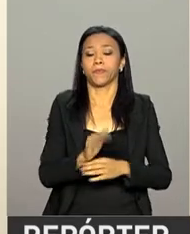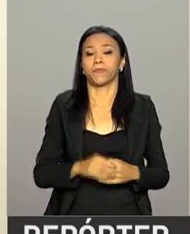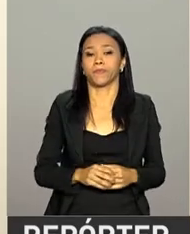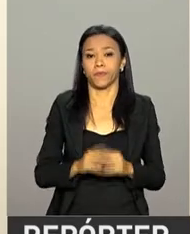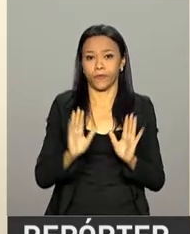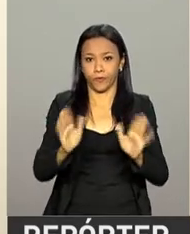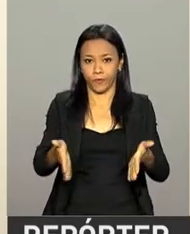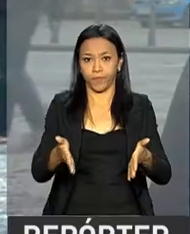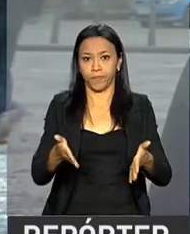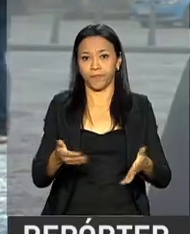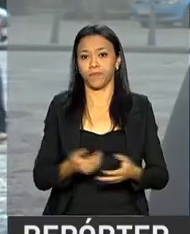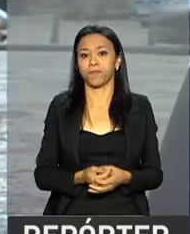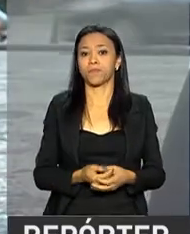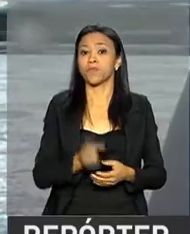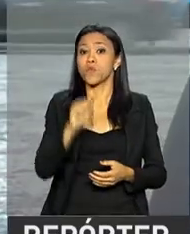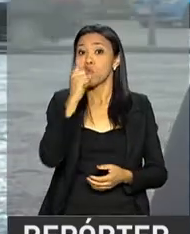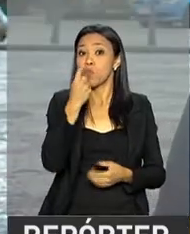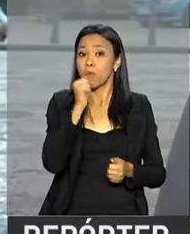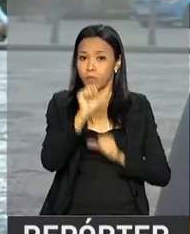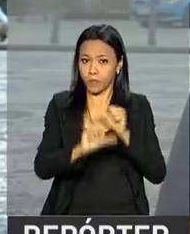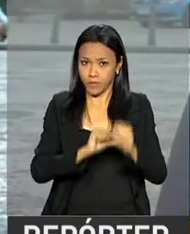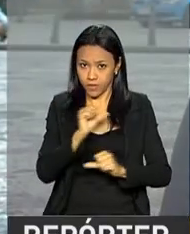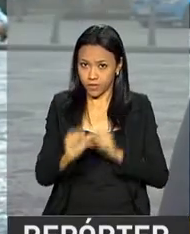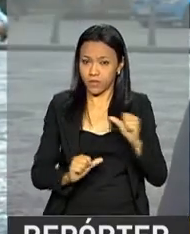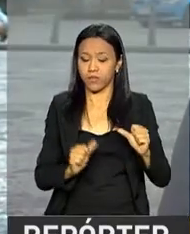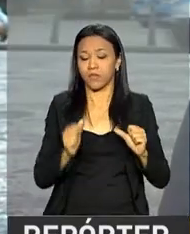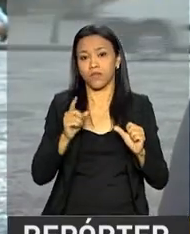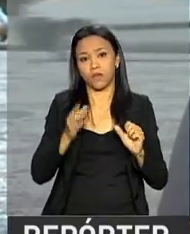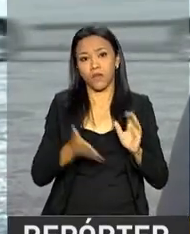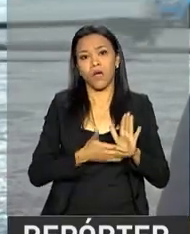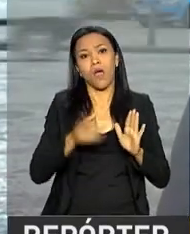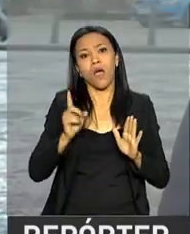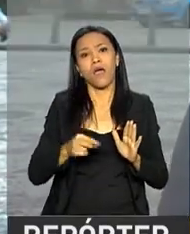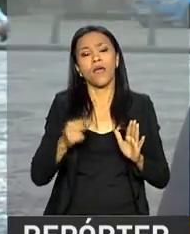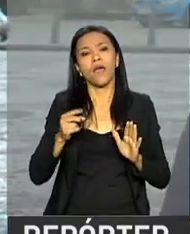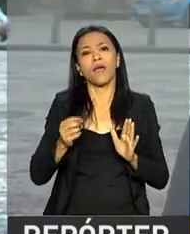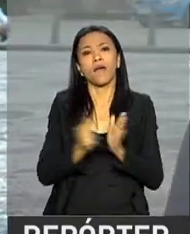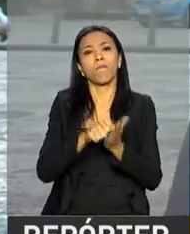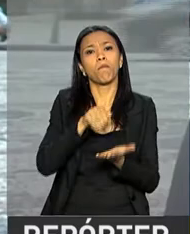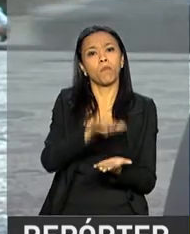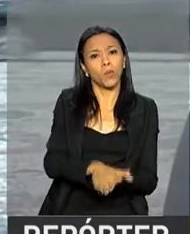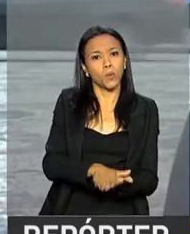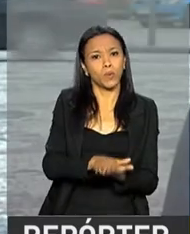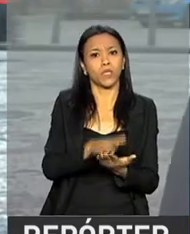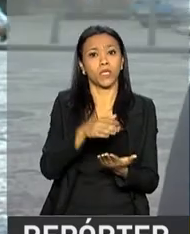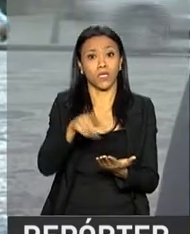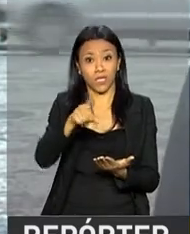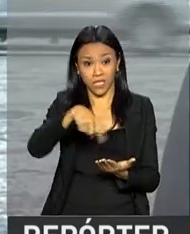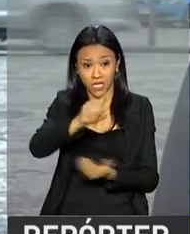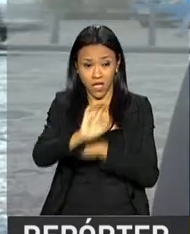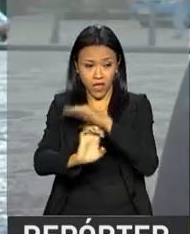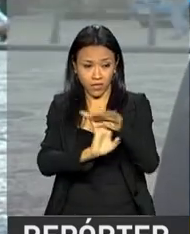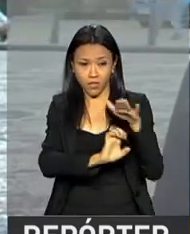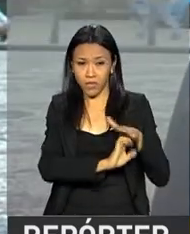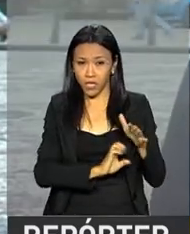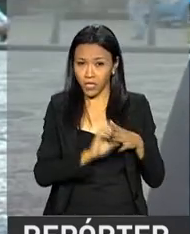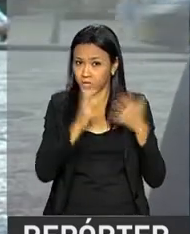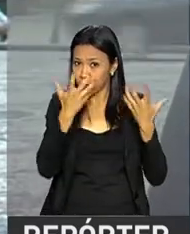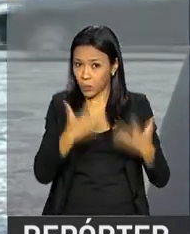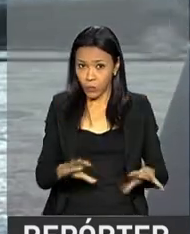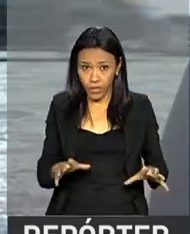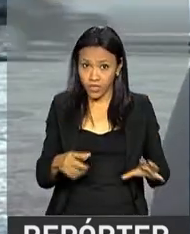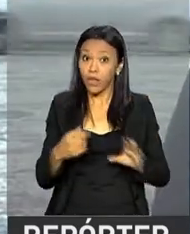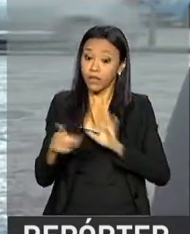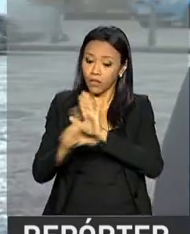incorpora aí no projeto. Uma das mudanças previstas é a alteração do valor da multa para as operadoras que recusarem atendimento previsto em